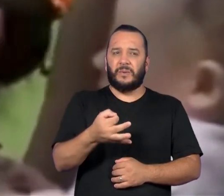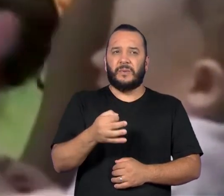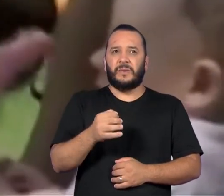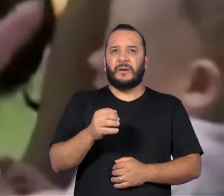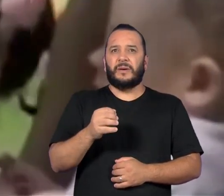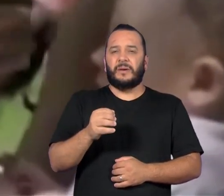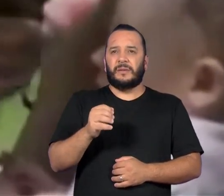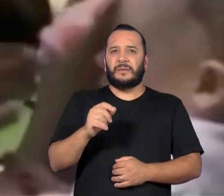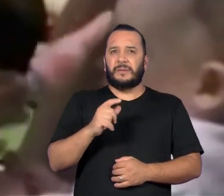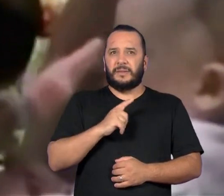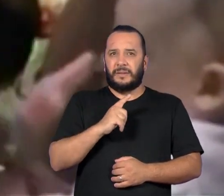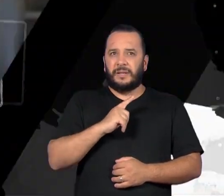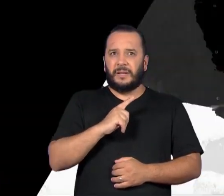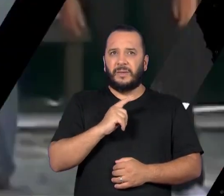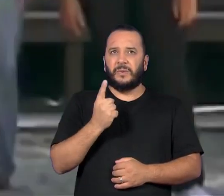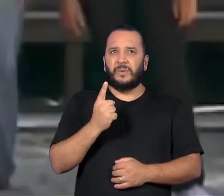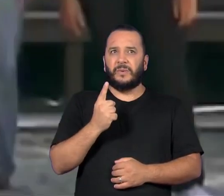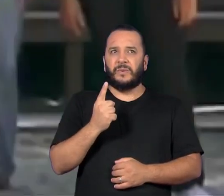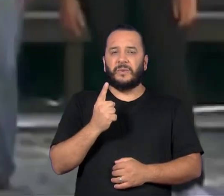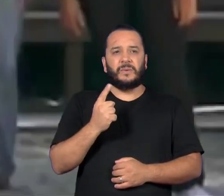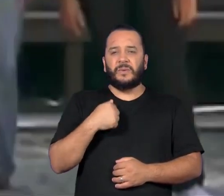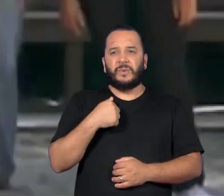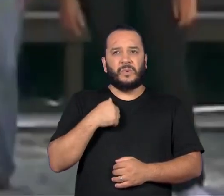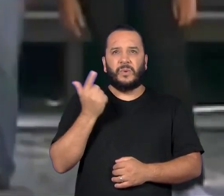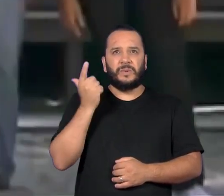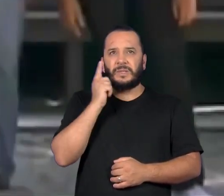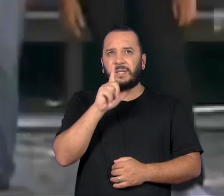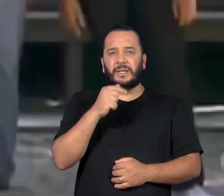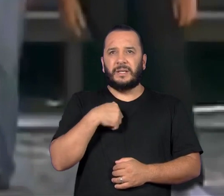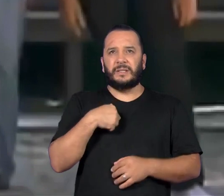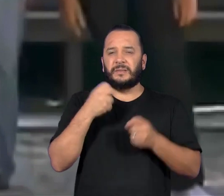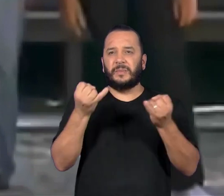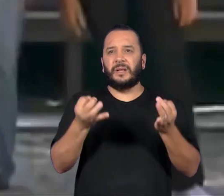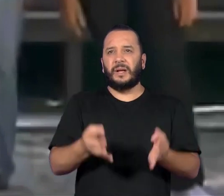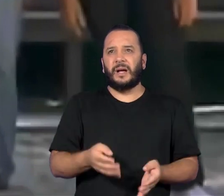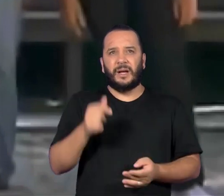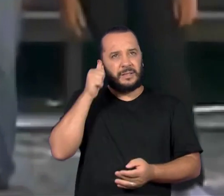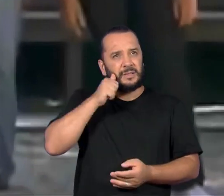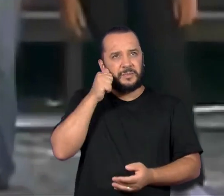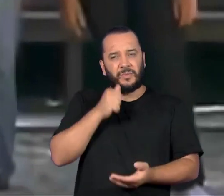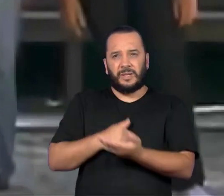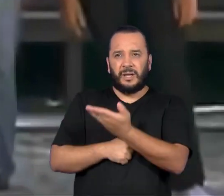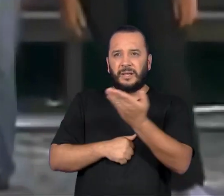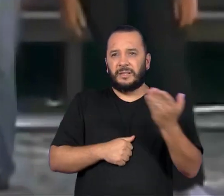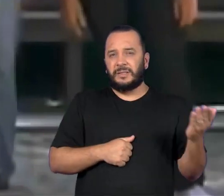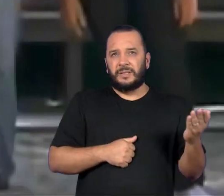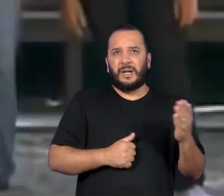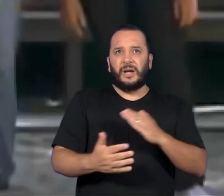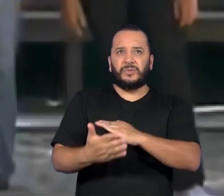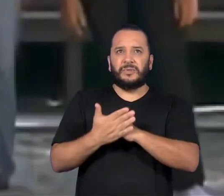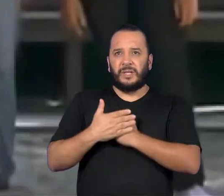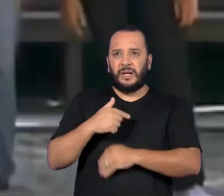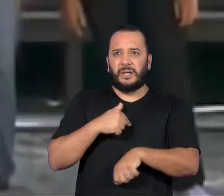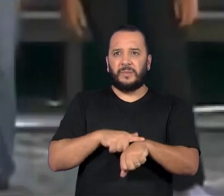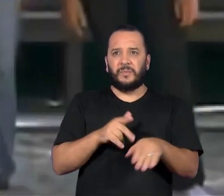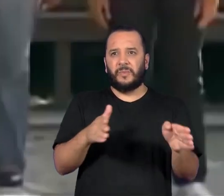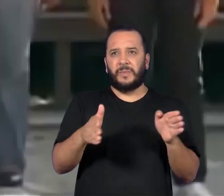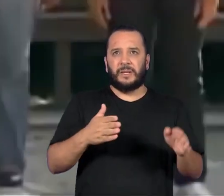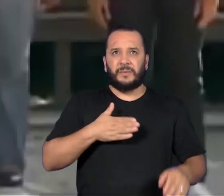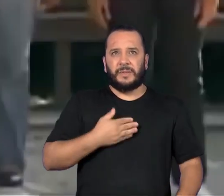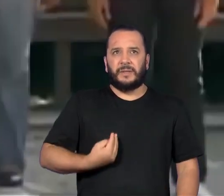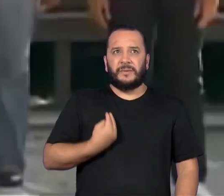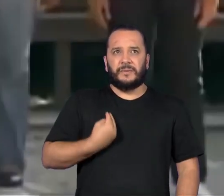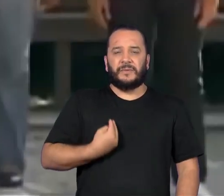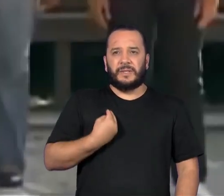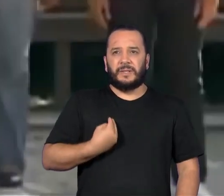um áudio que escapuliu. Não conseguiria dizer aqui o quanto essas moças me ajudaram em muitos momentos da minha vida.